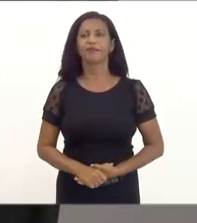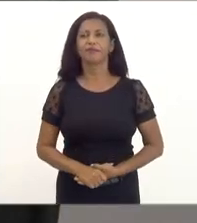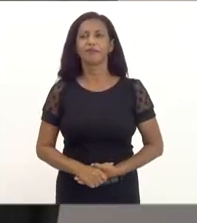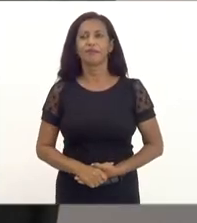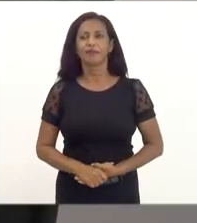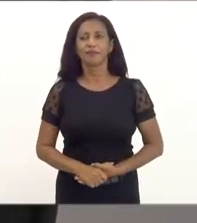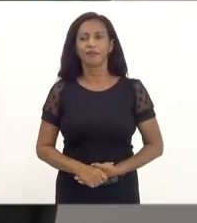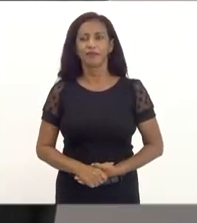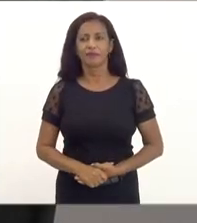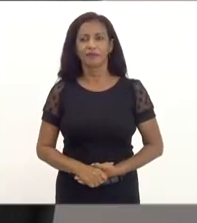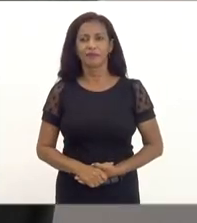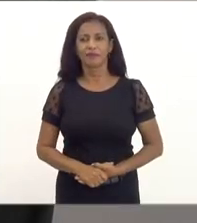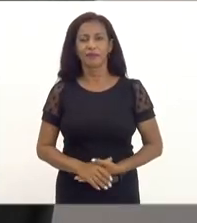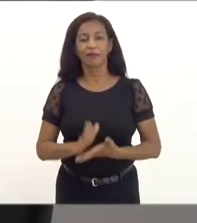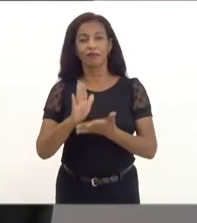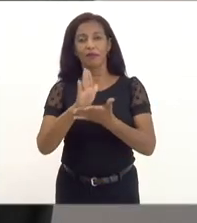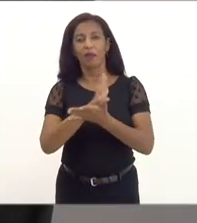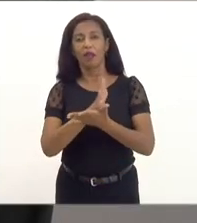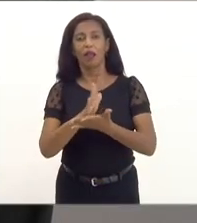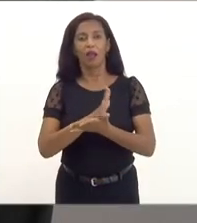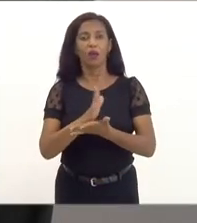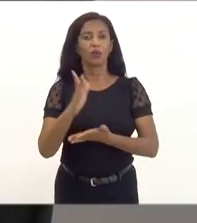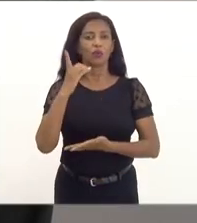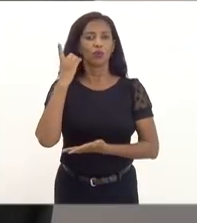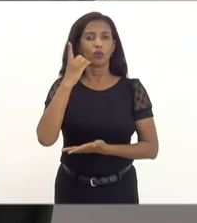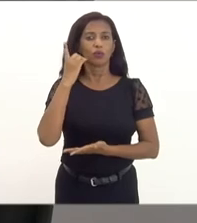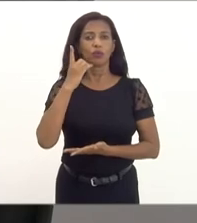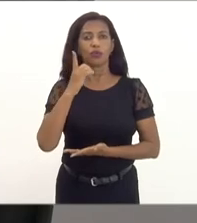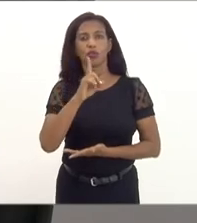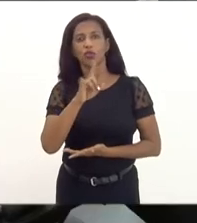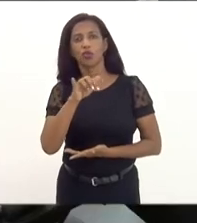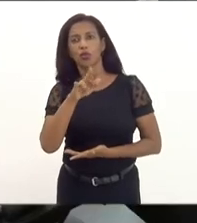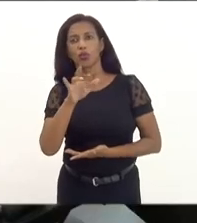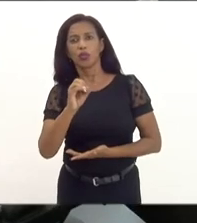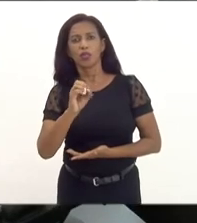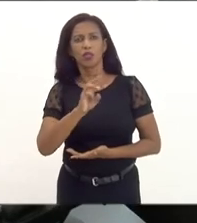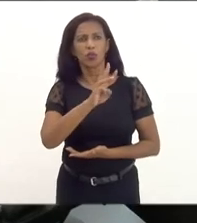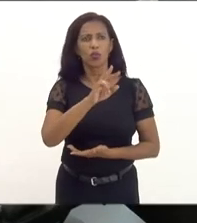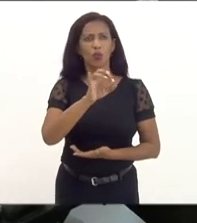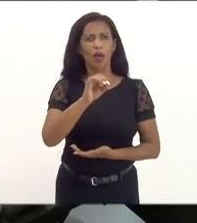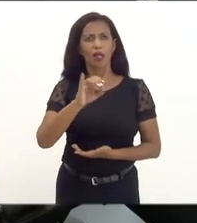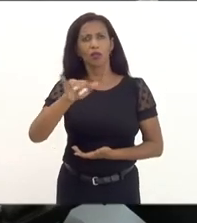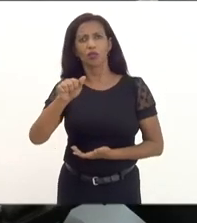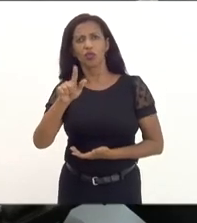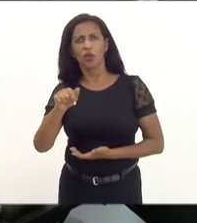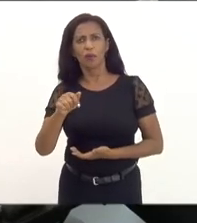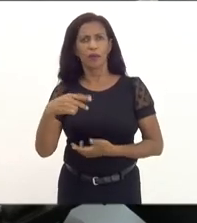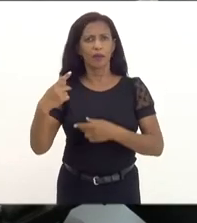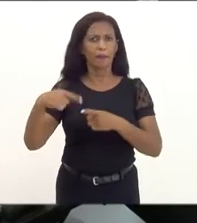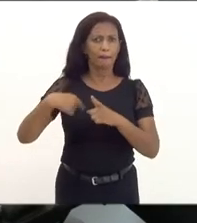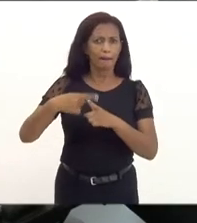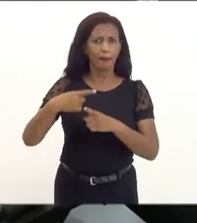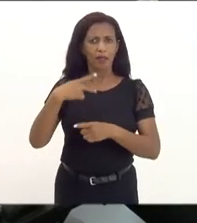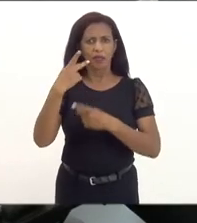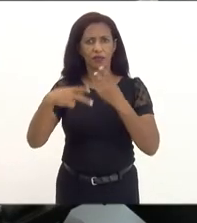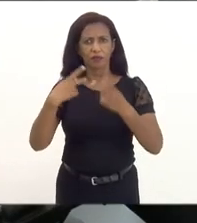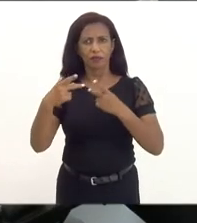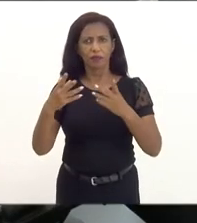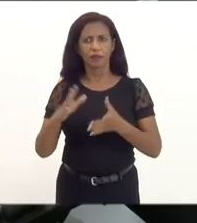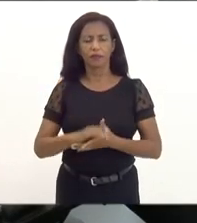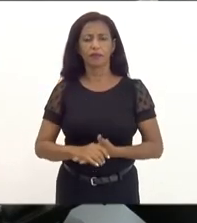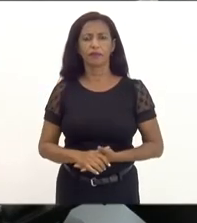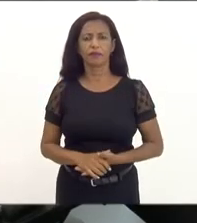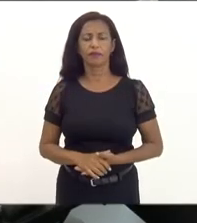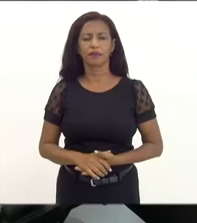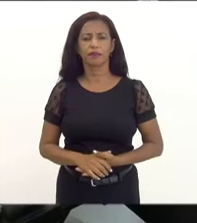Secretário é algum Deputado Deputado Dionísio Wellington salmir desejam fazer deseja fazer